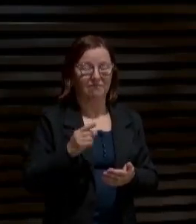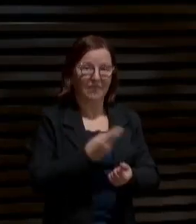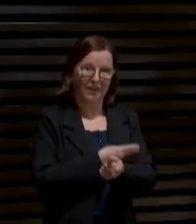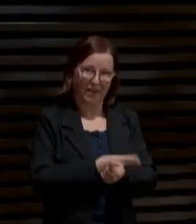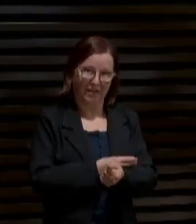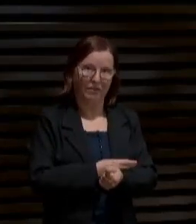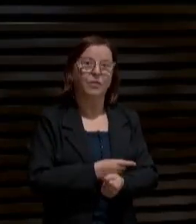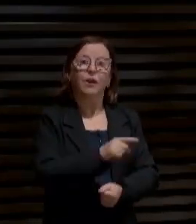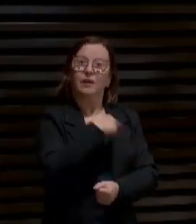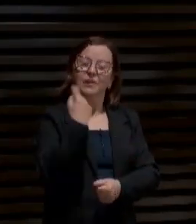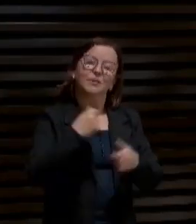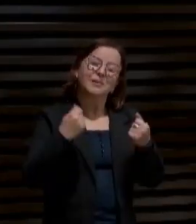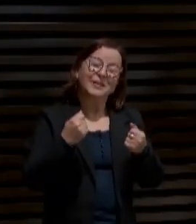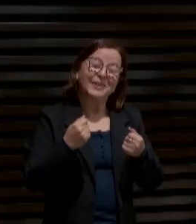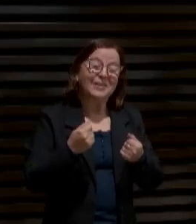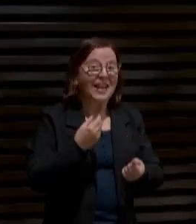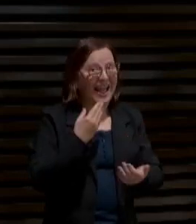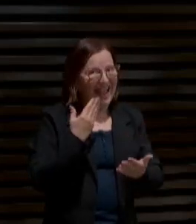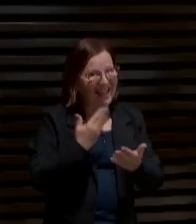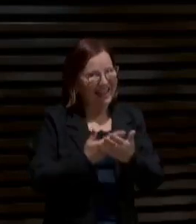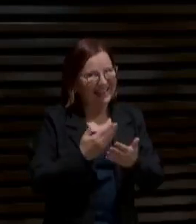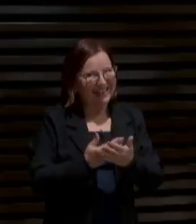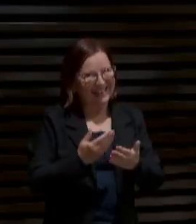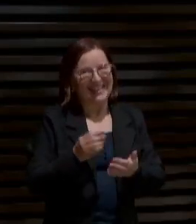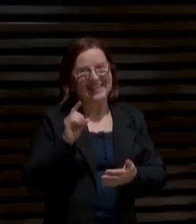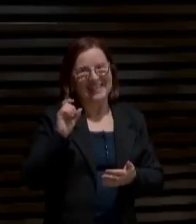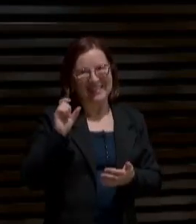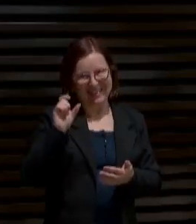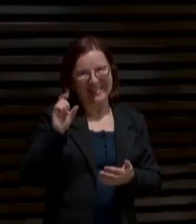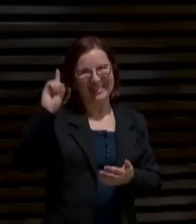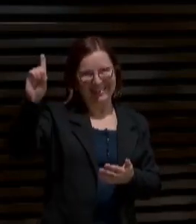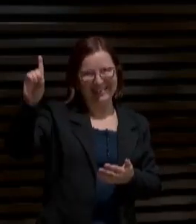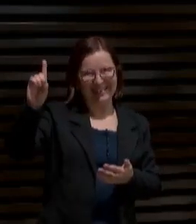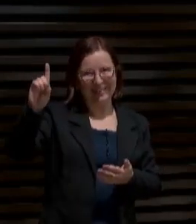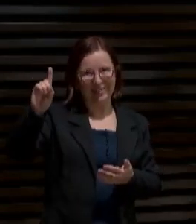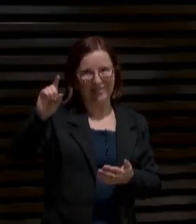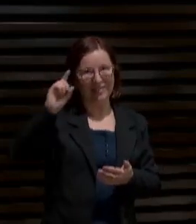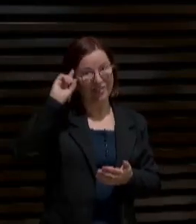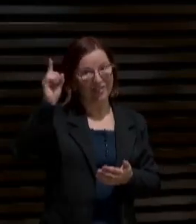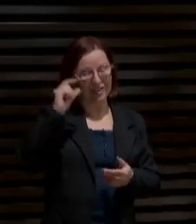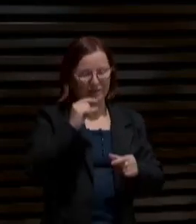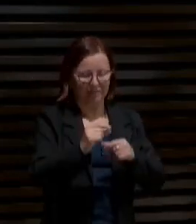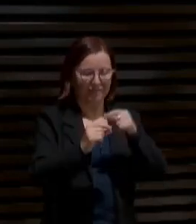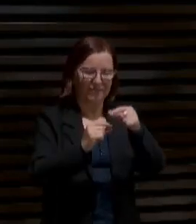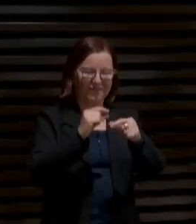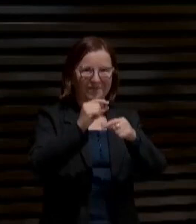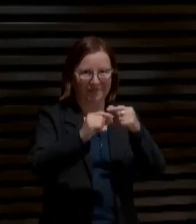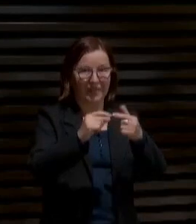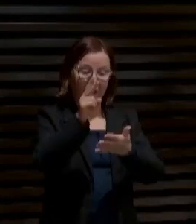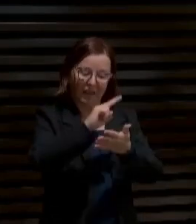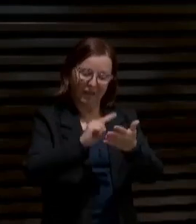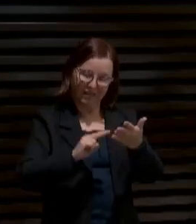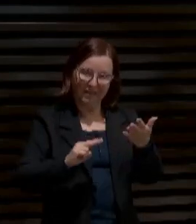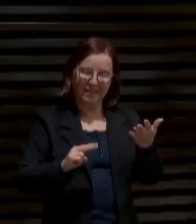esse nós temos filho incentivo de leva palavra todos os dias um pouco cada dia leia coloque lá no